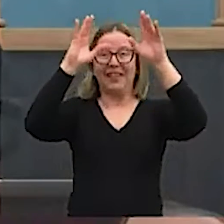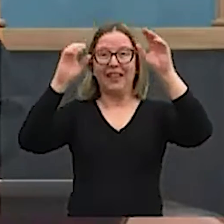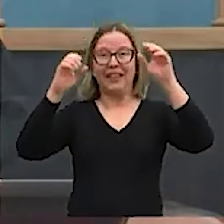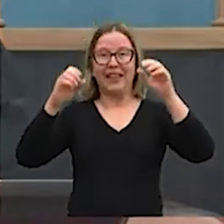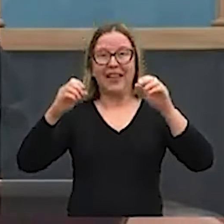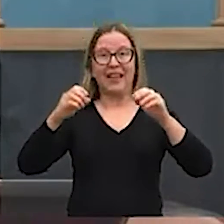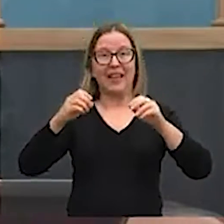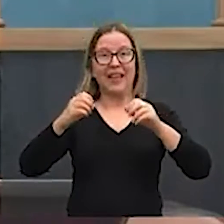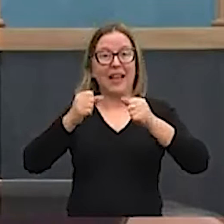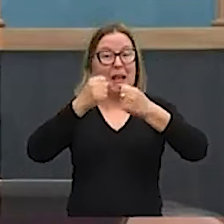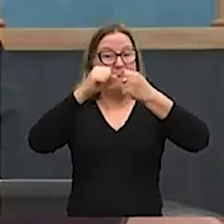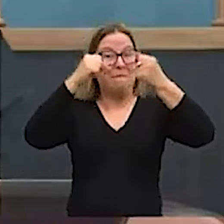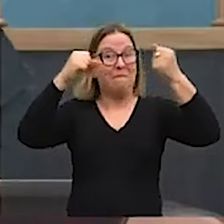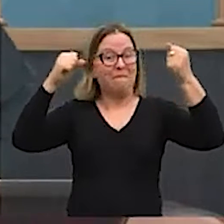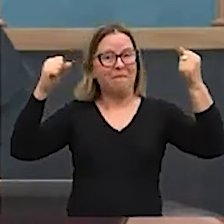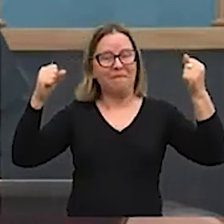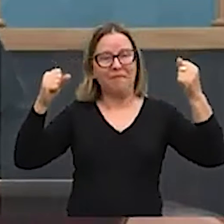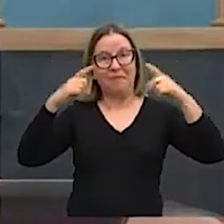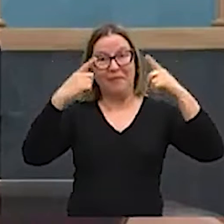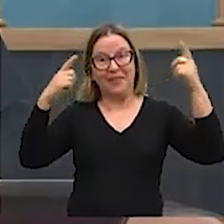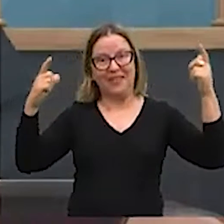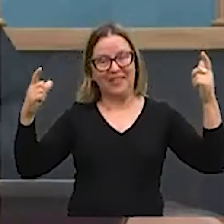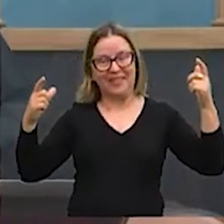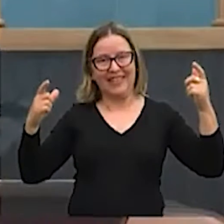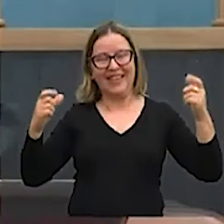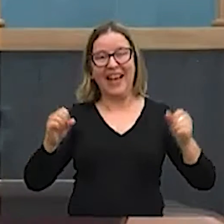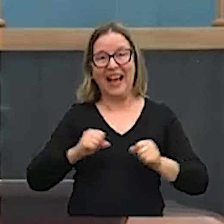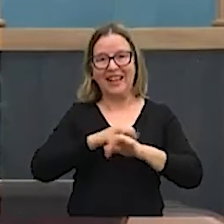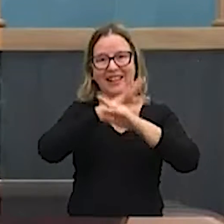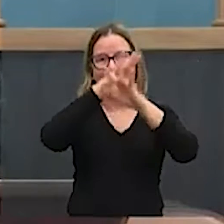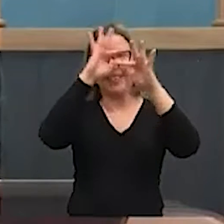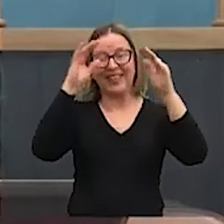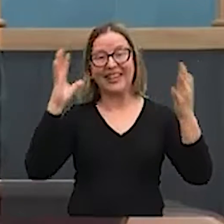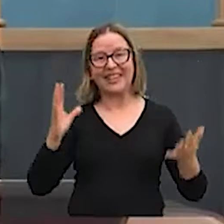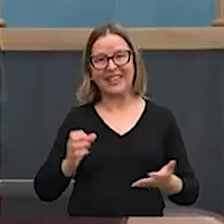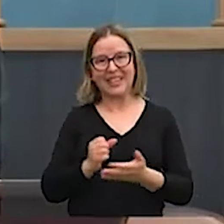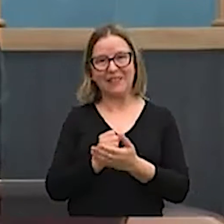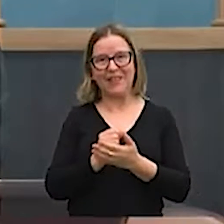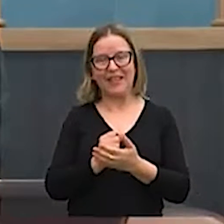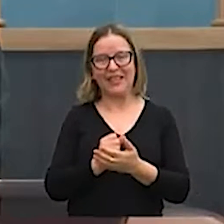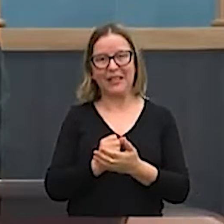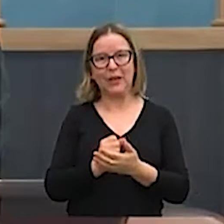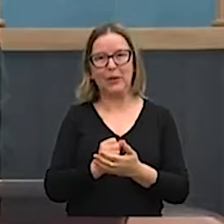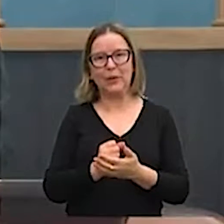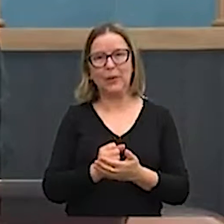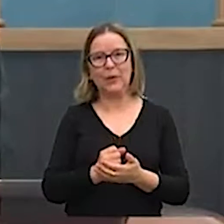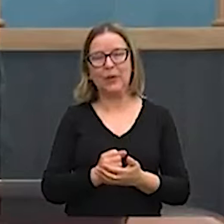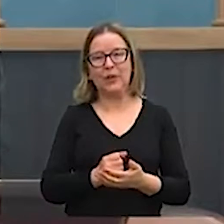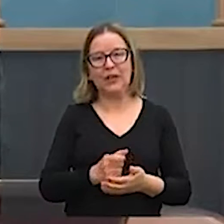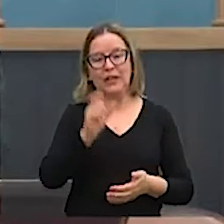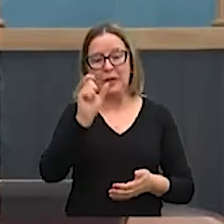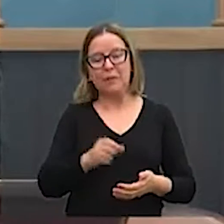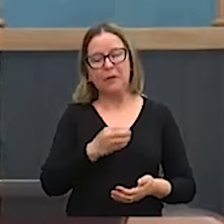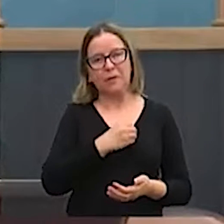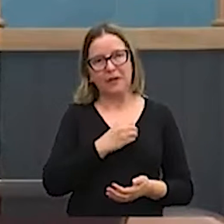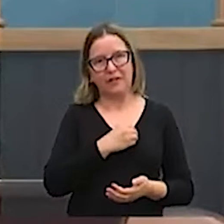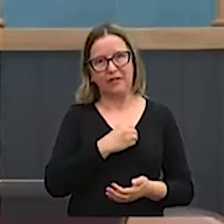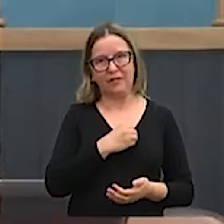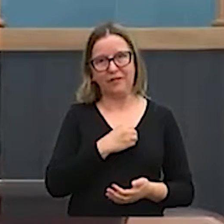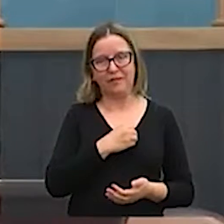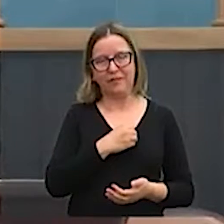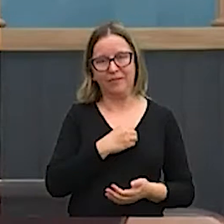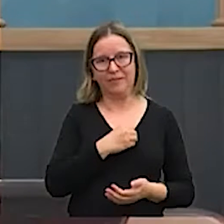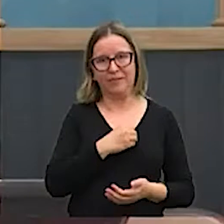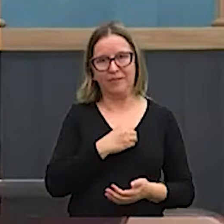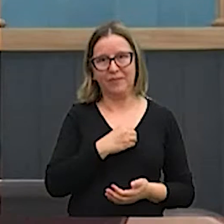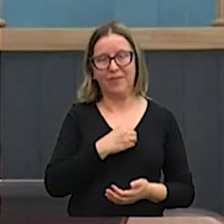da salvação do pecador. Esta glória tinha como finalidade a minha